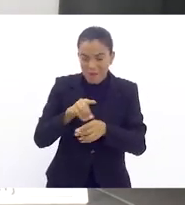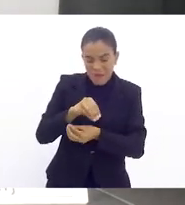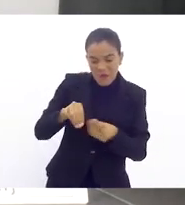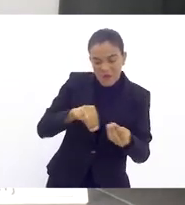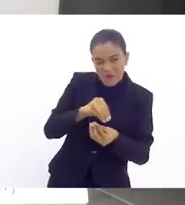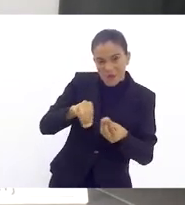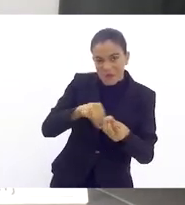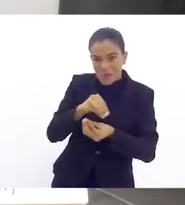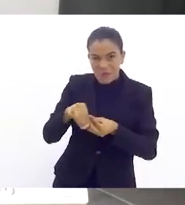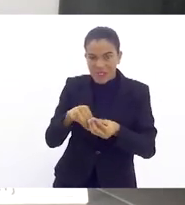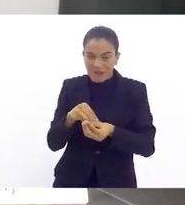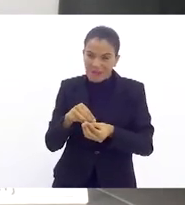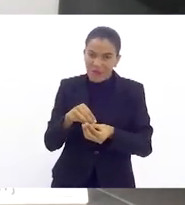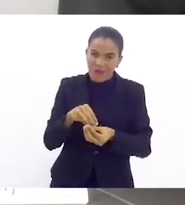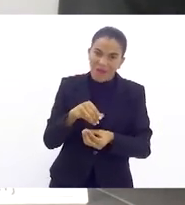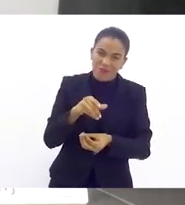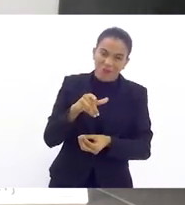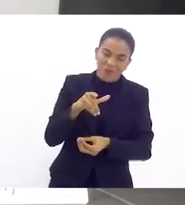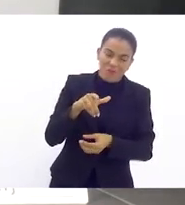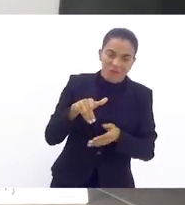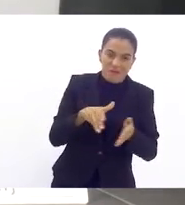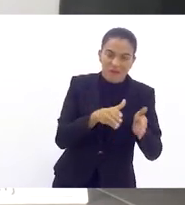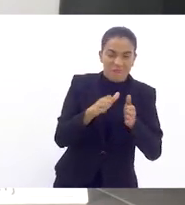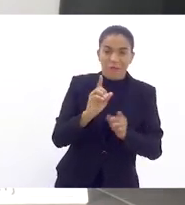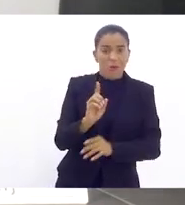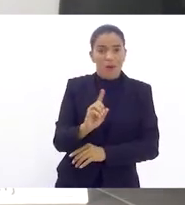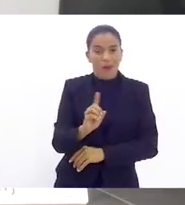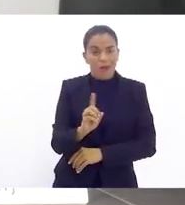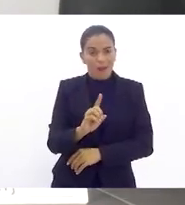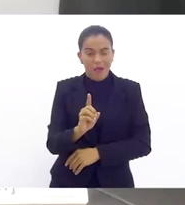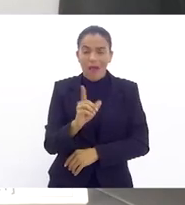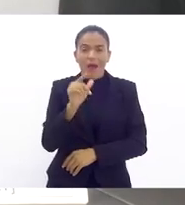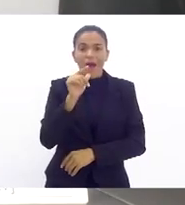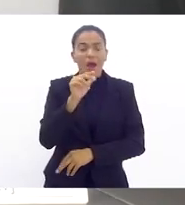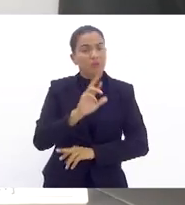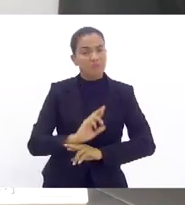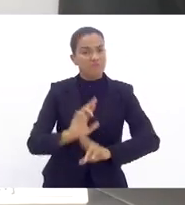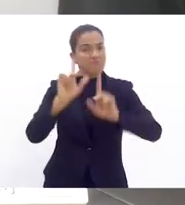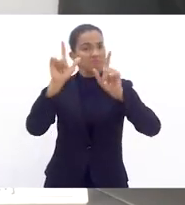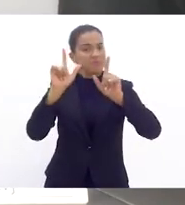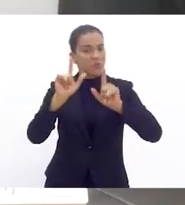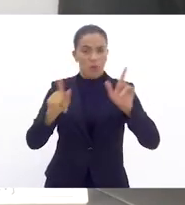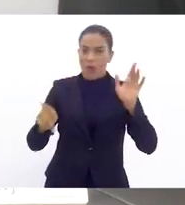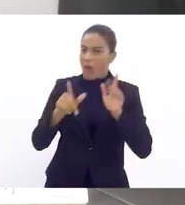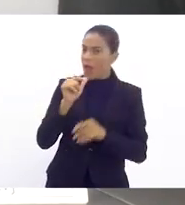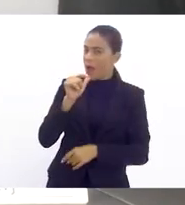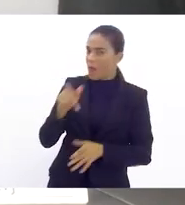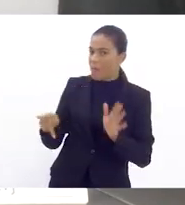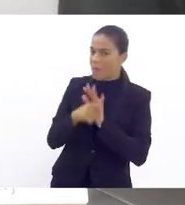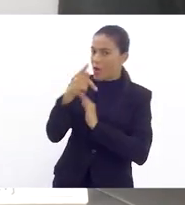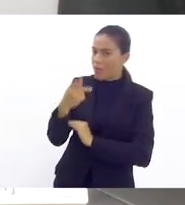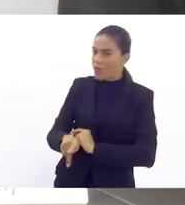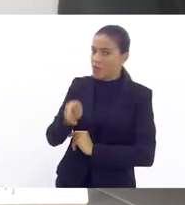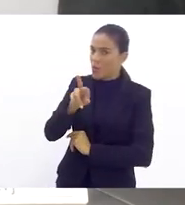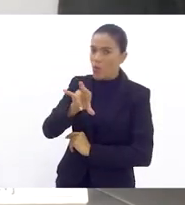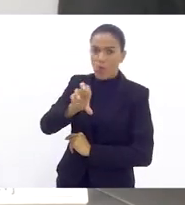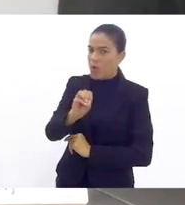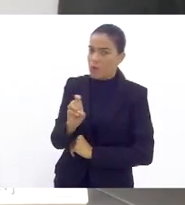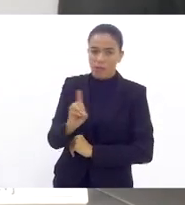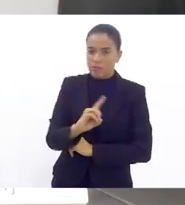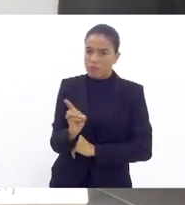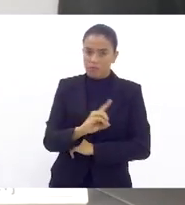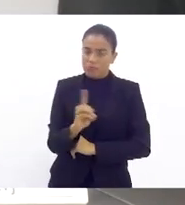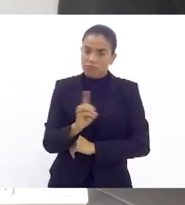água que tem de Ribeirão das Lajes, tal, mas não era, era água diferente do Rio de Janeiro, não era do Rio de Janeiro. Então, era uma água clorada, mas não